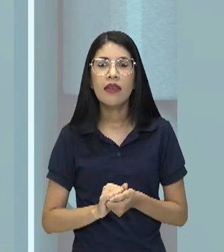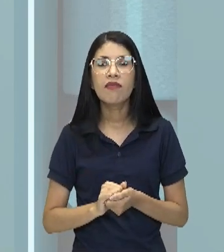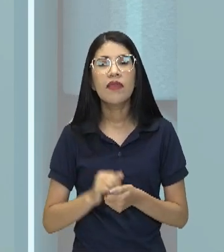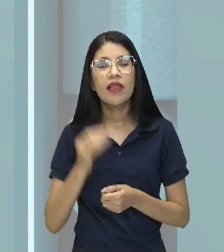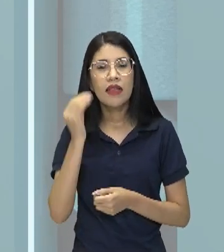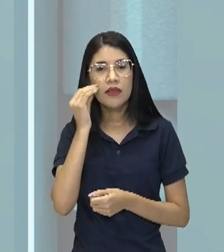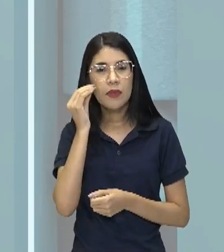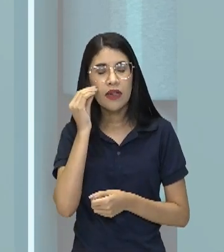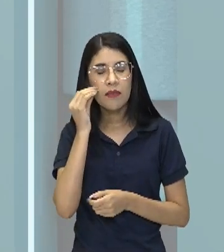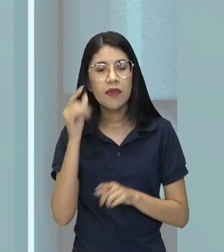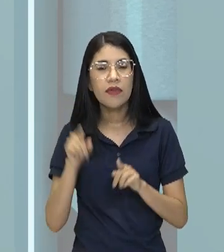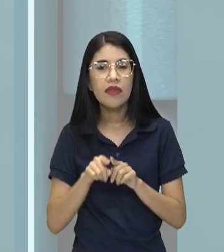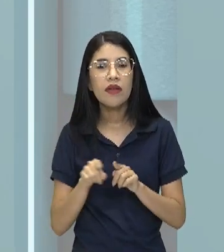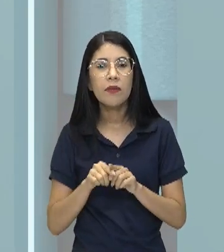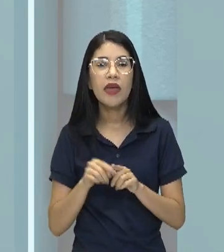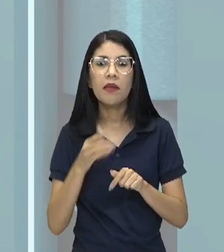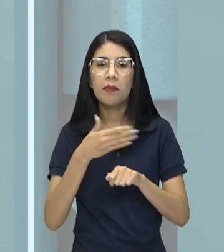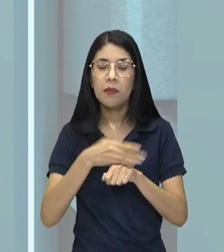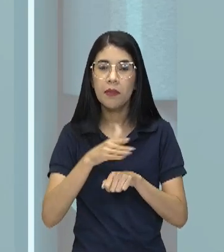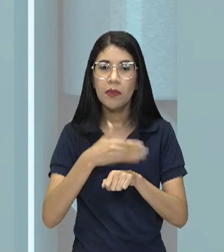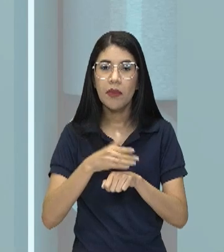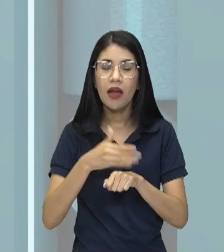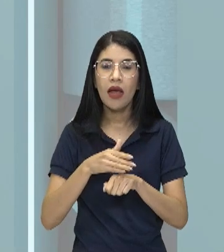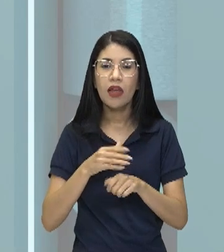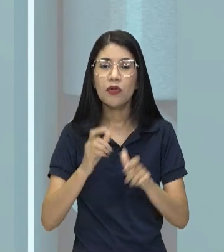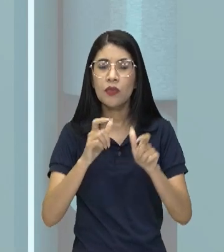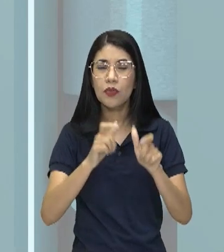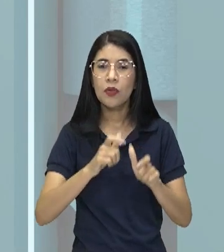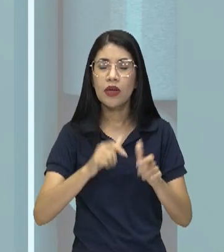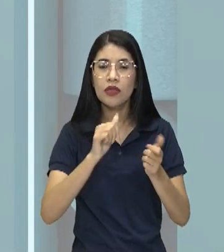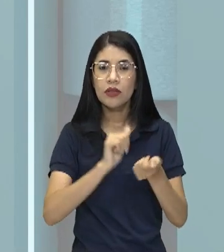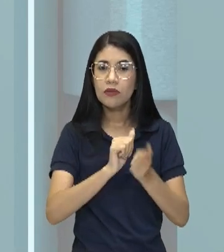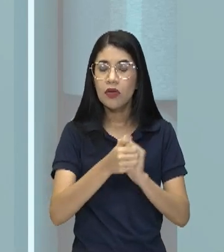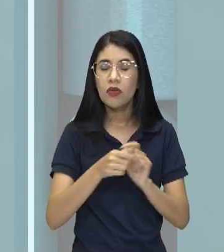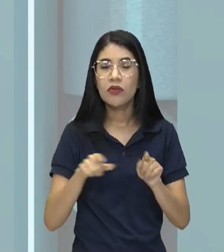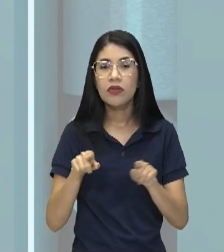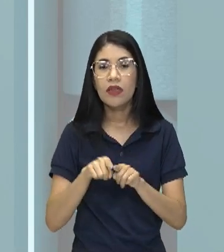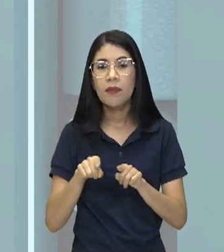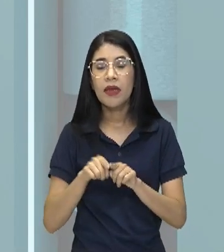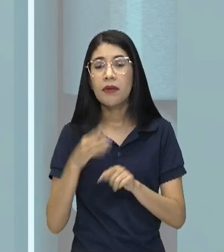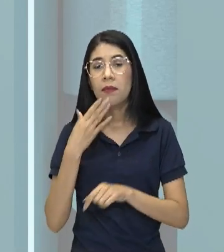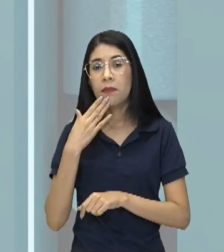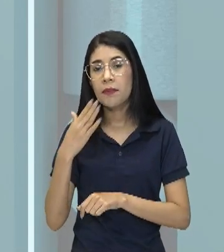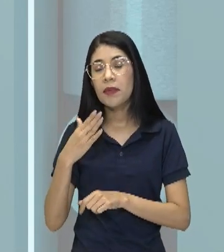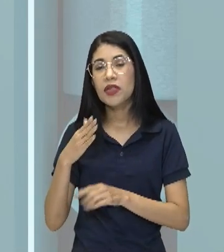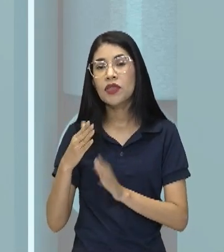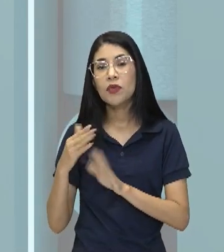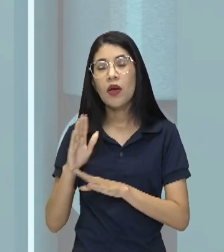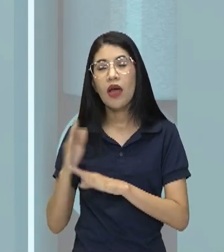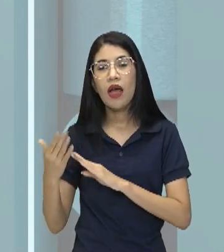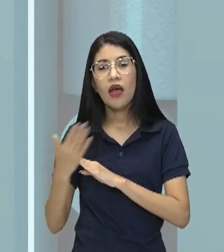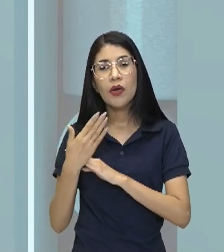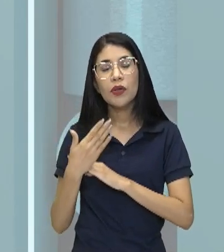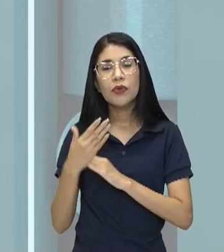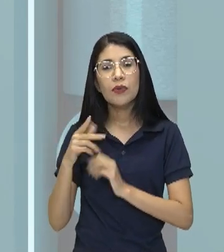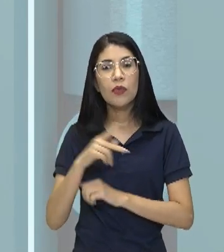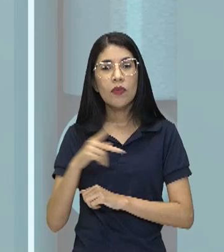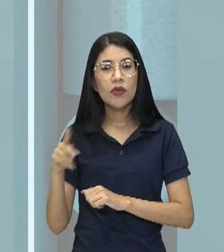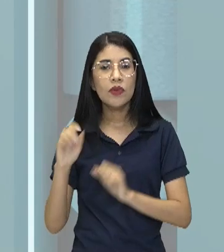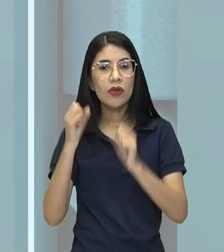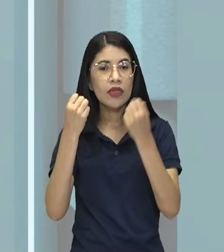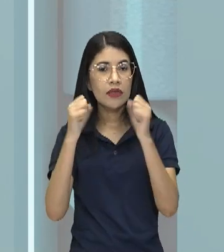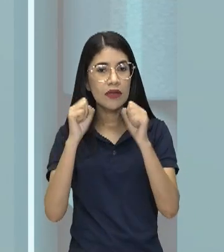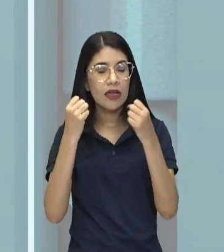comecem a praticar, quem sabe no centro desportivo, quem sabe pedindo ajuda ao professor de educação física da sua escola